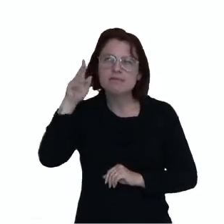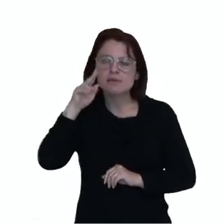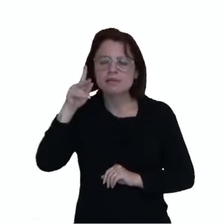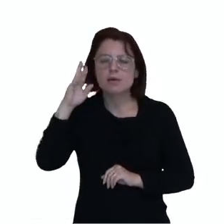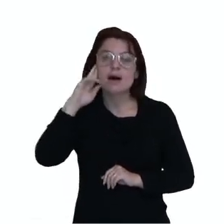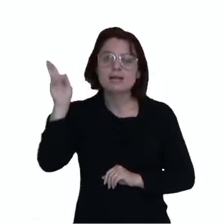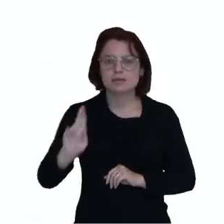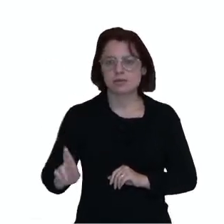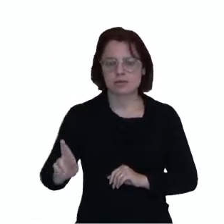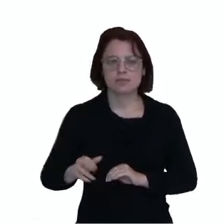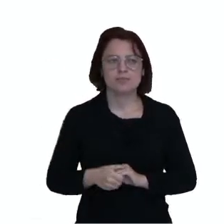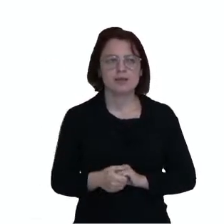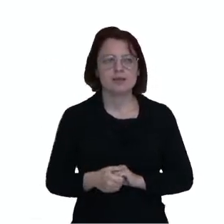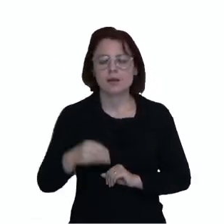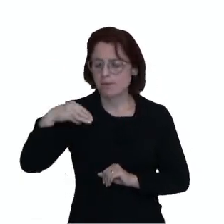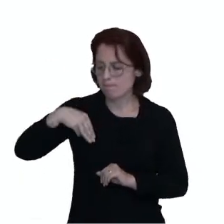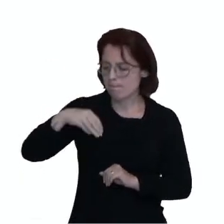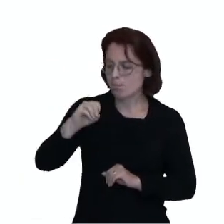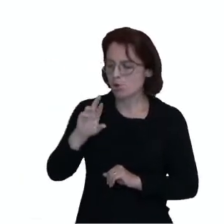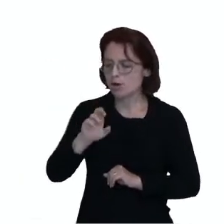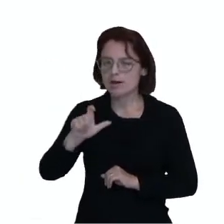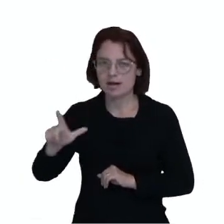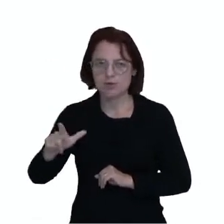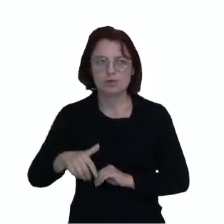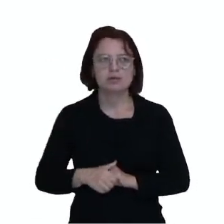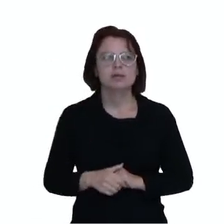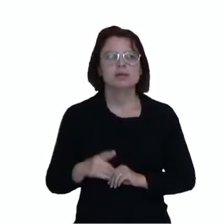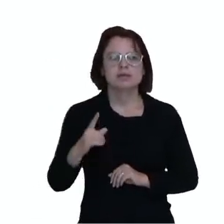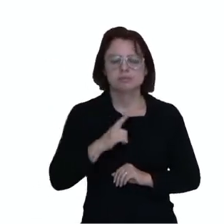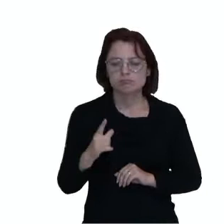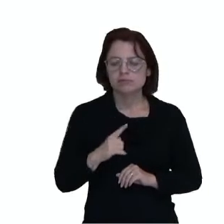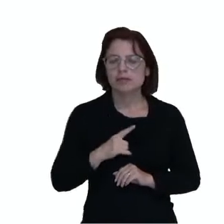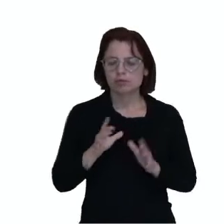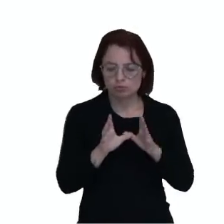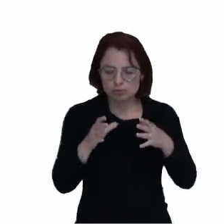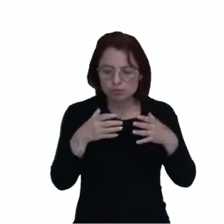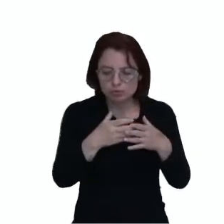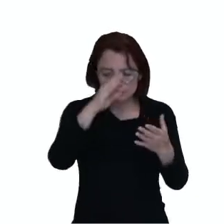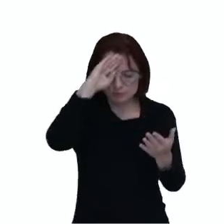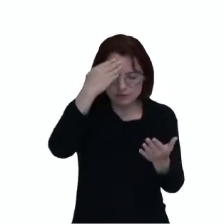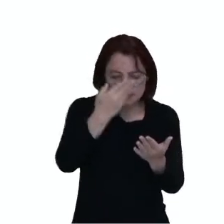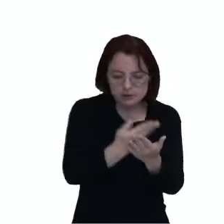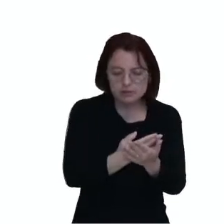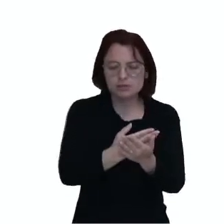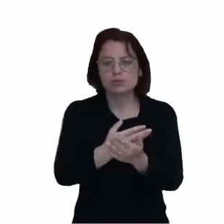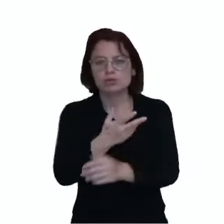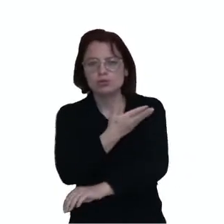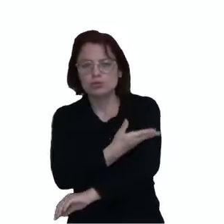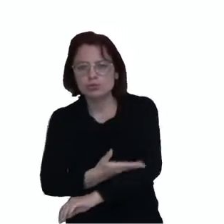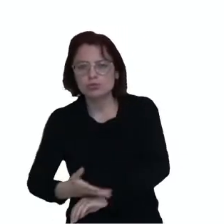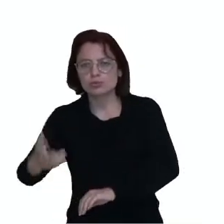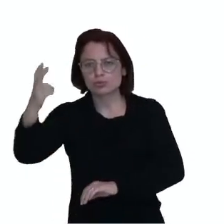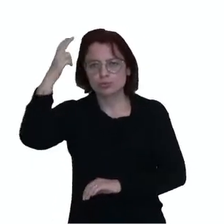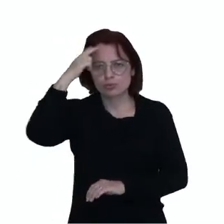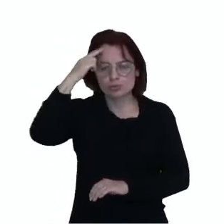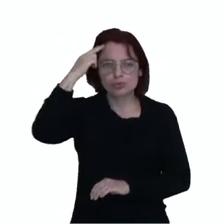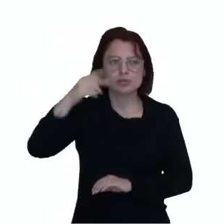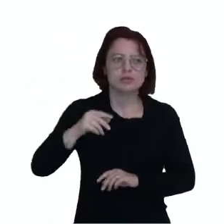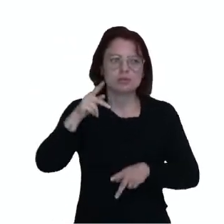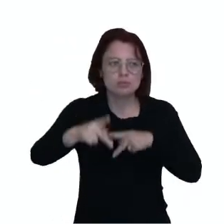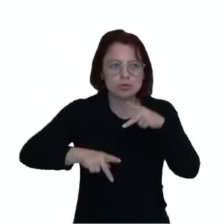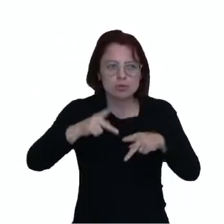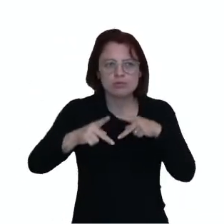A moral é o quê? Conjunto de hábitos, de costumes, de crenças, de valores próprios de um povo, de